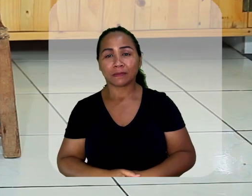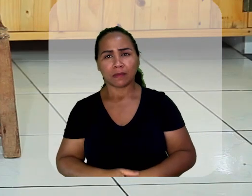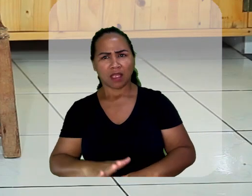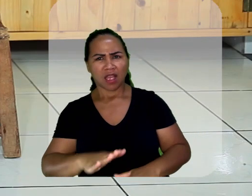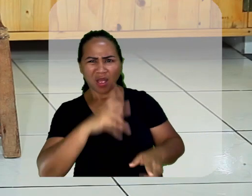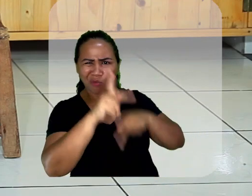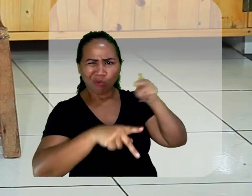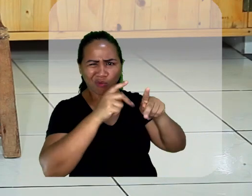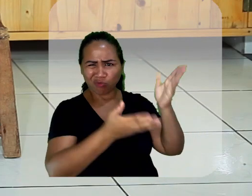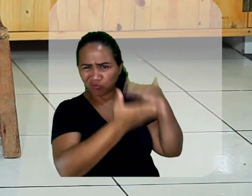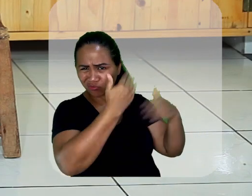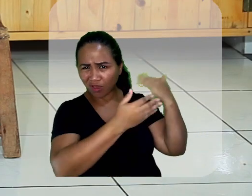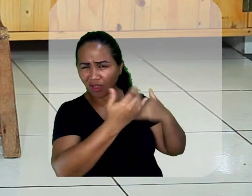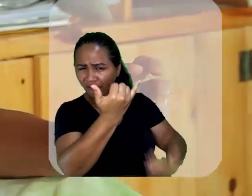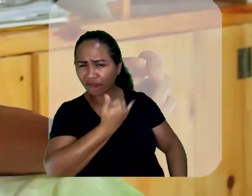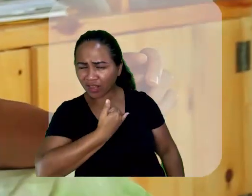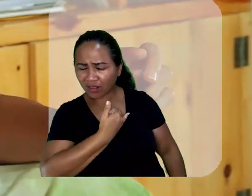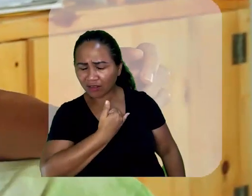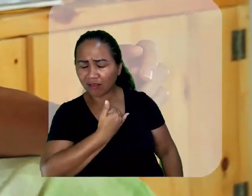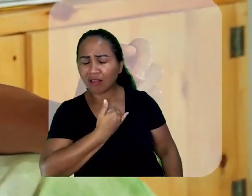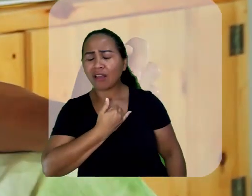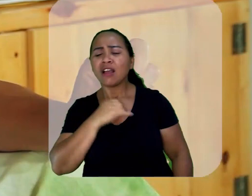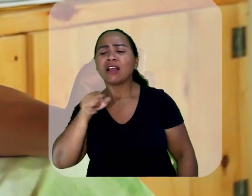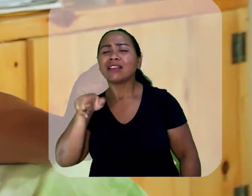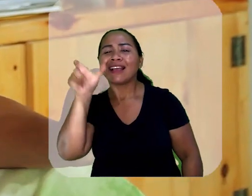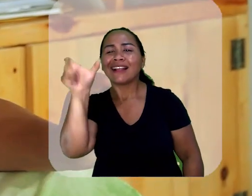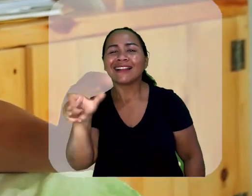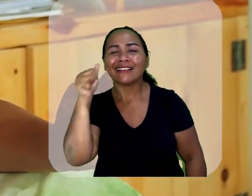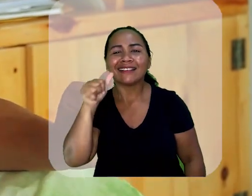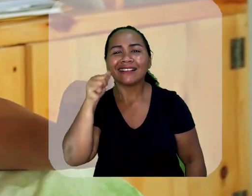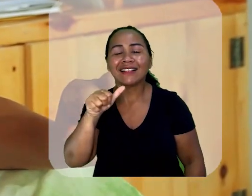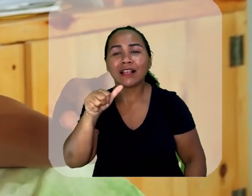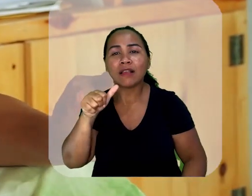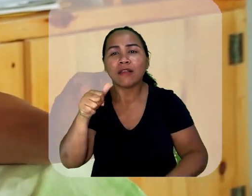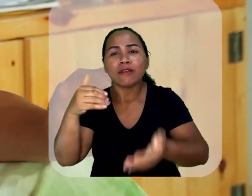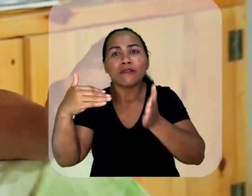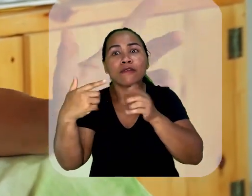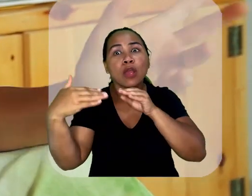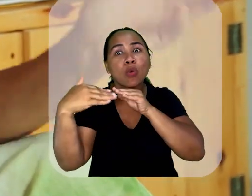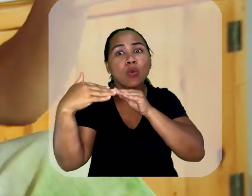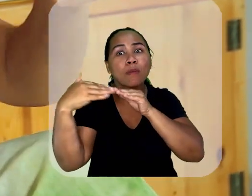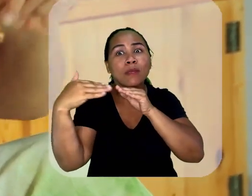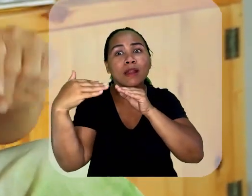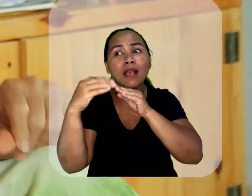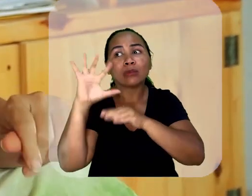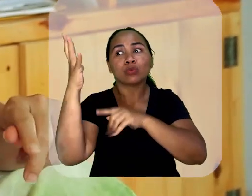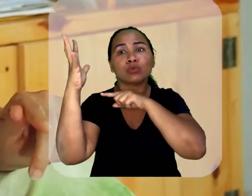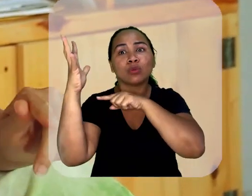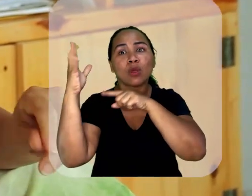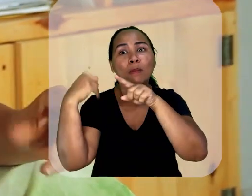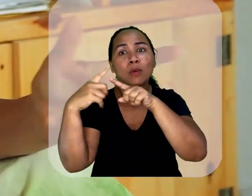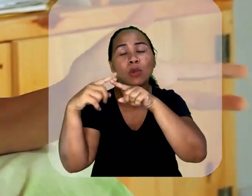Dizem que ela fez pacto de amor com a velha sucupira e que foi o falecido que